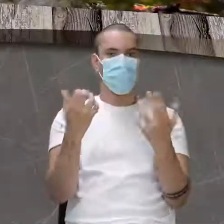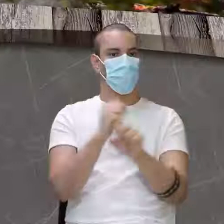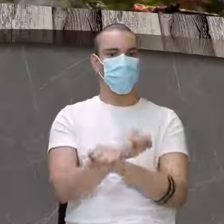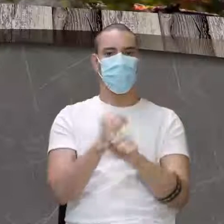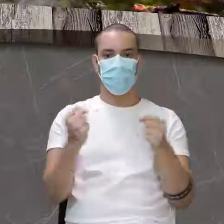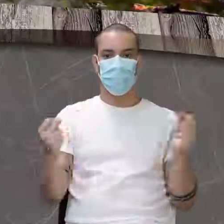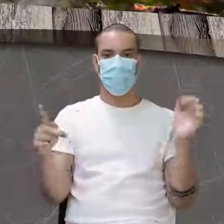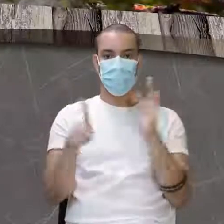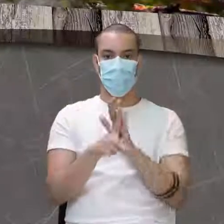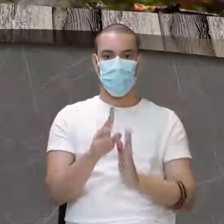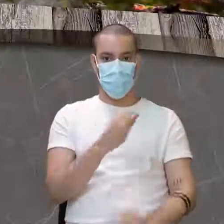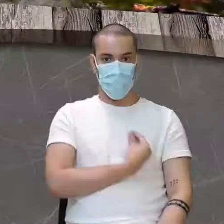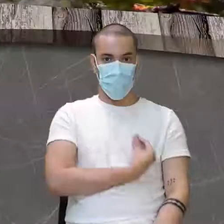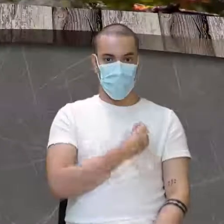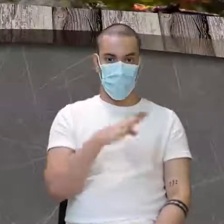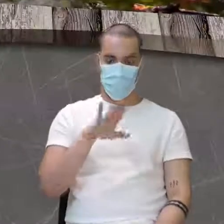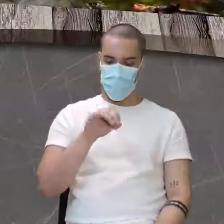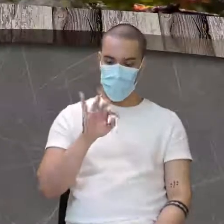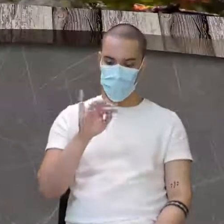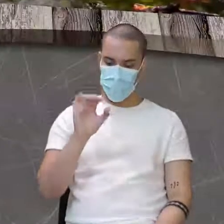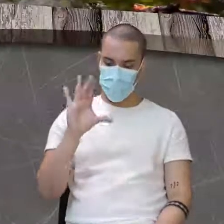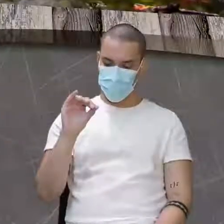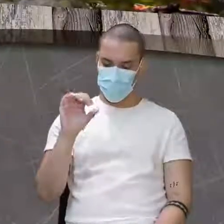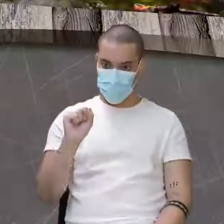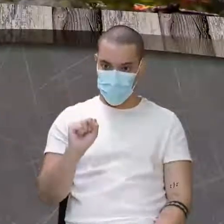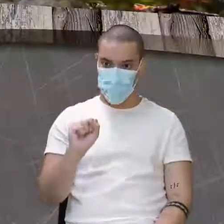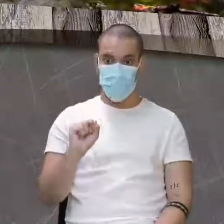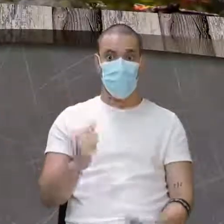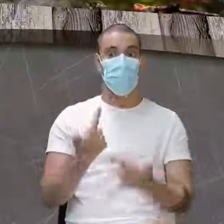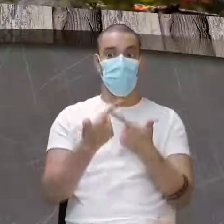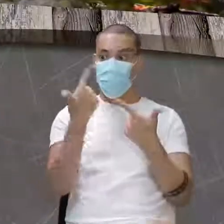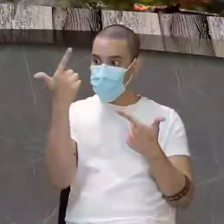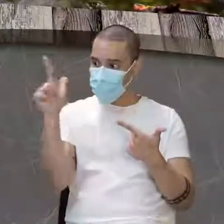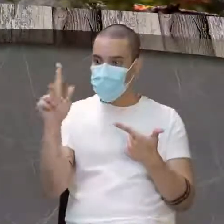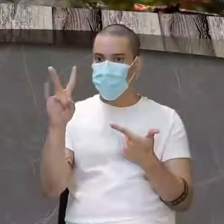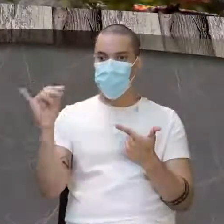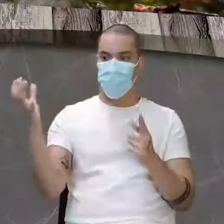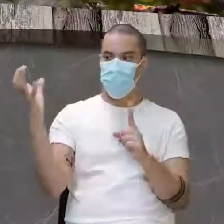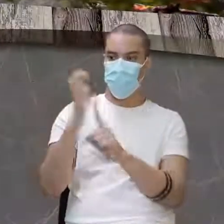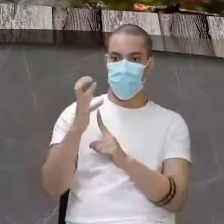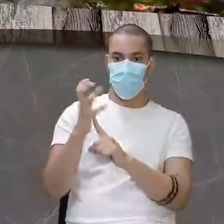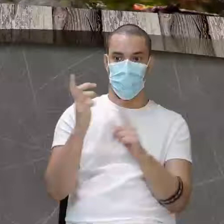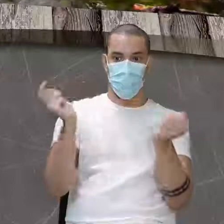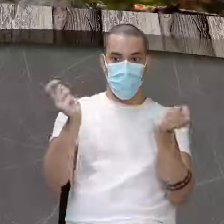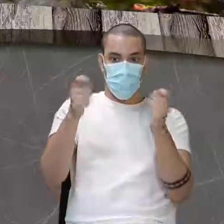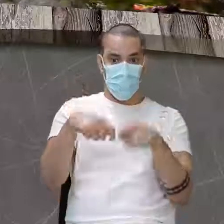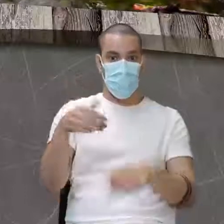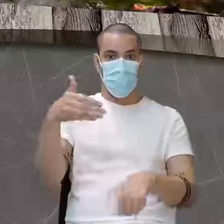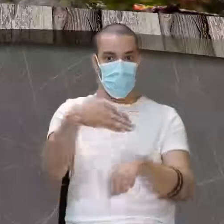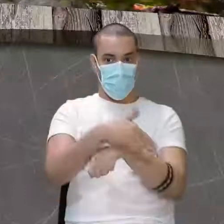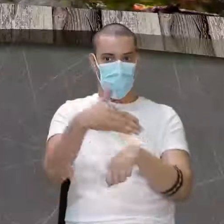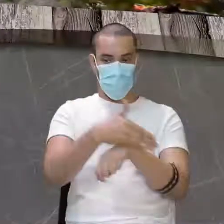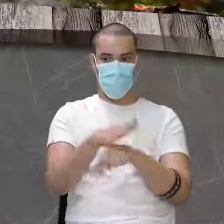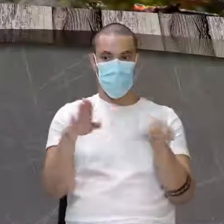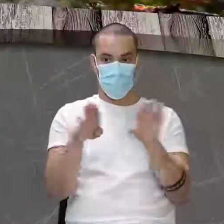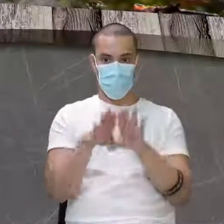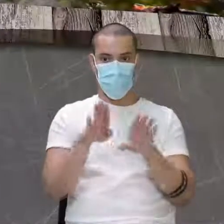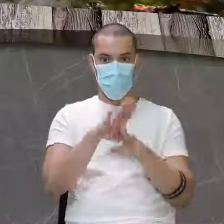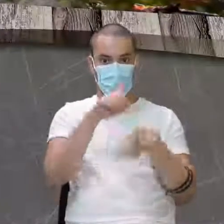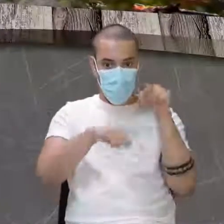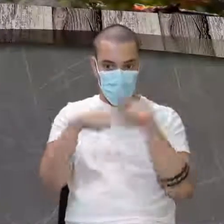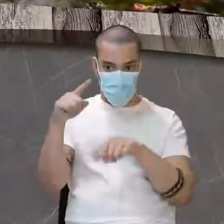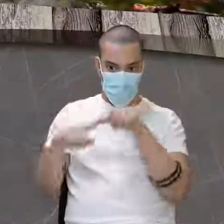seres bióticos, seres vivos, e outros vão estar permitindo a participação desses